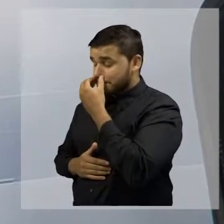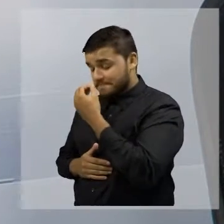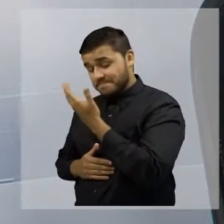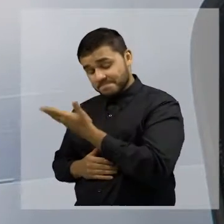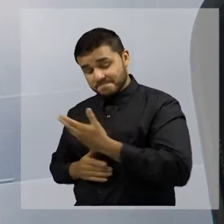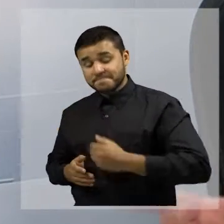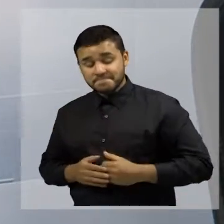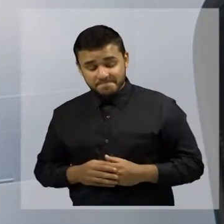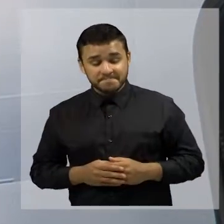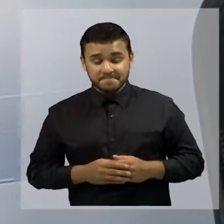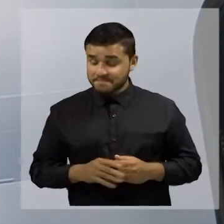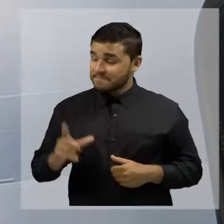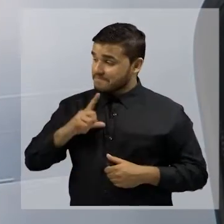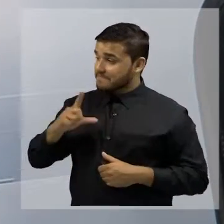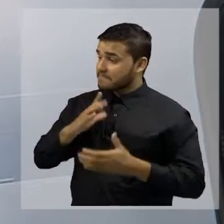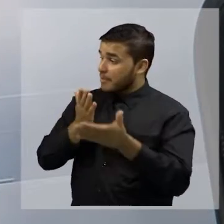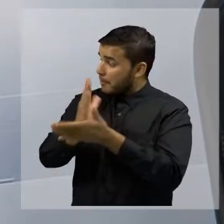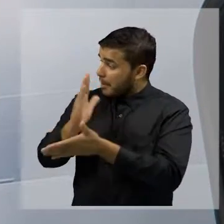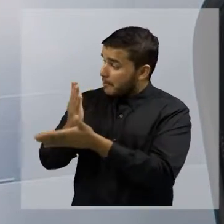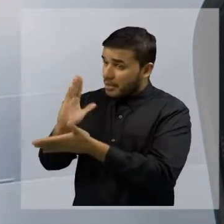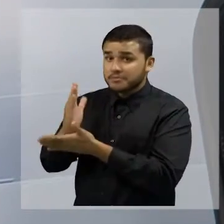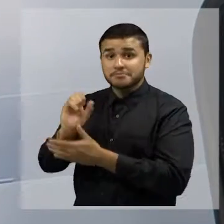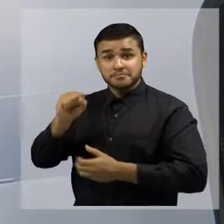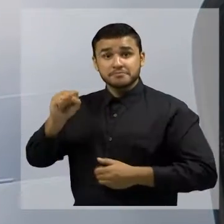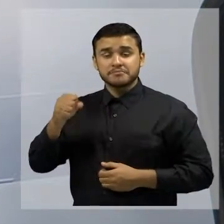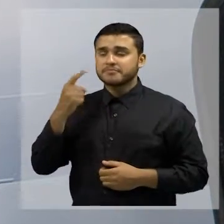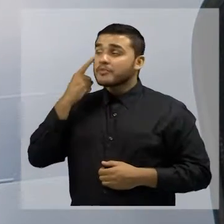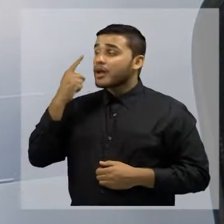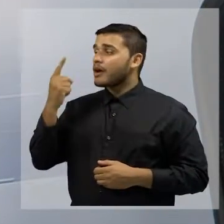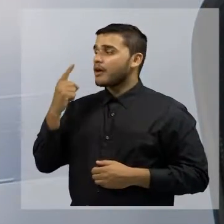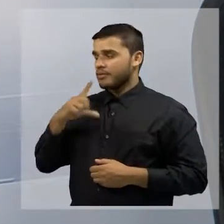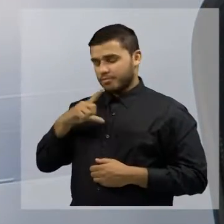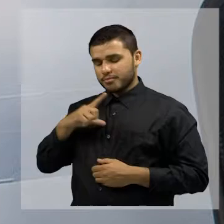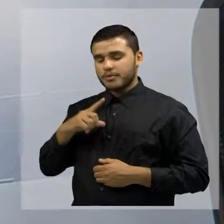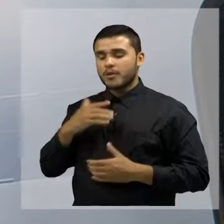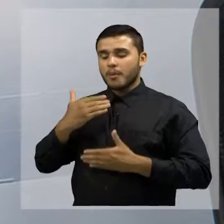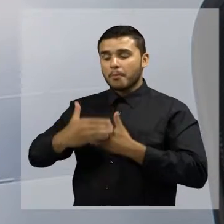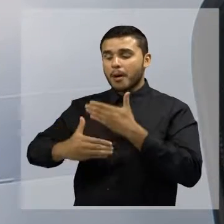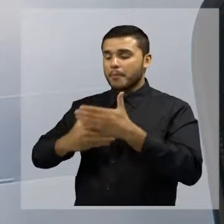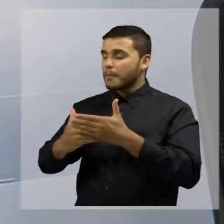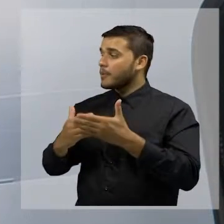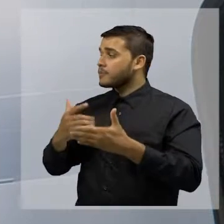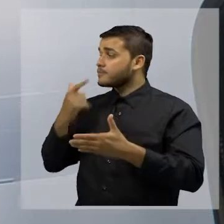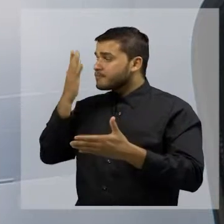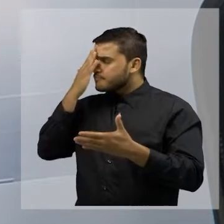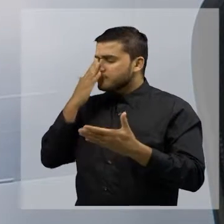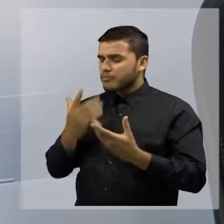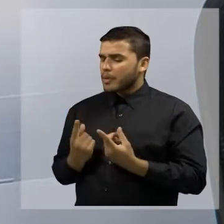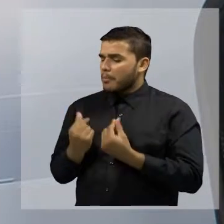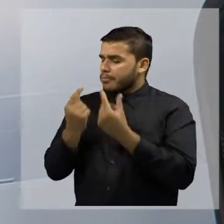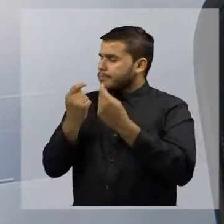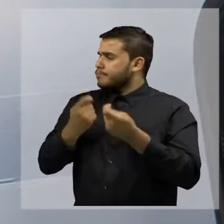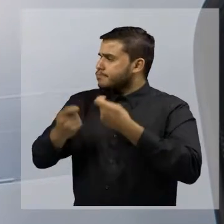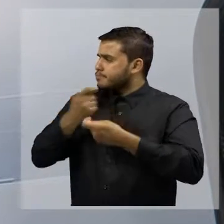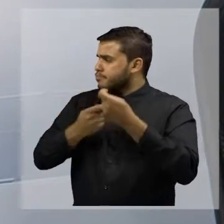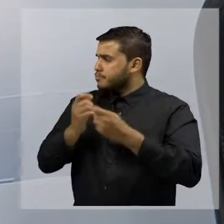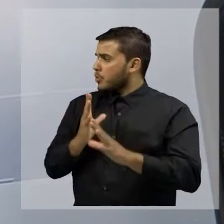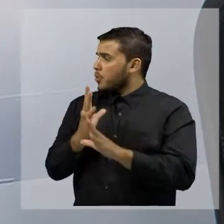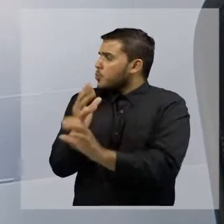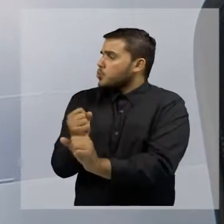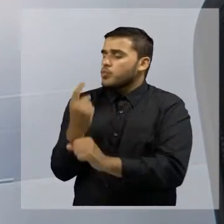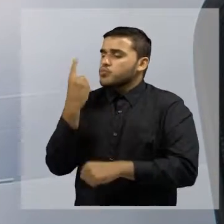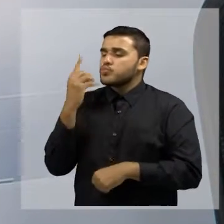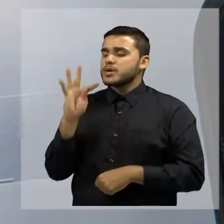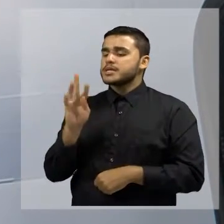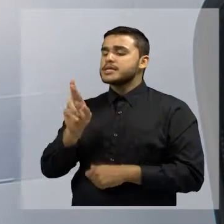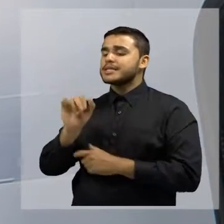durante essa semana você me chamou a atenção. A previsão era que se fizesse uma economia nos próximos 10 anos de 1 trilhão, ou